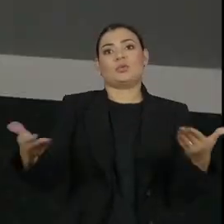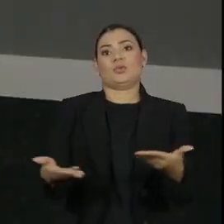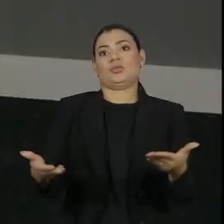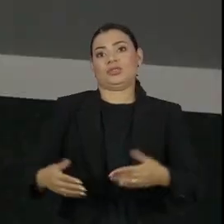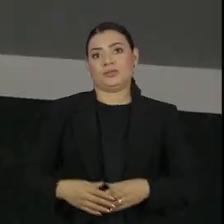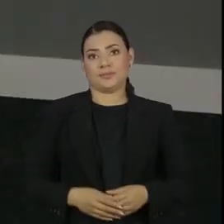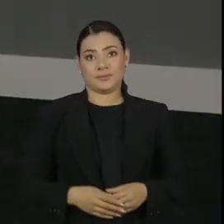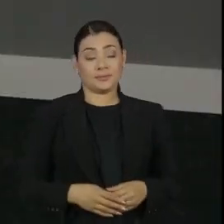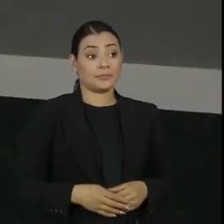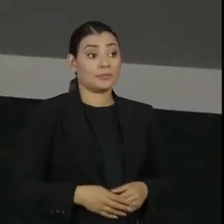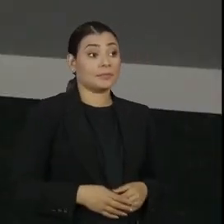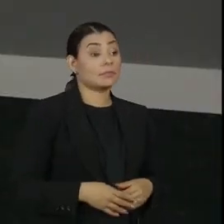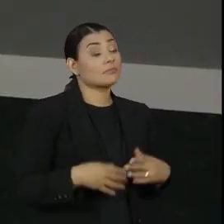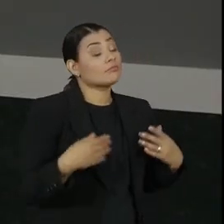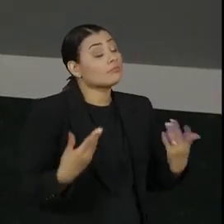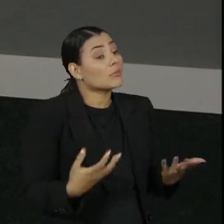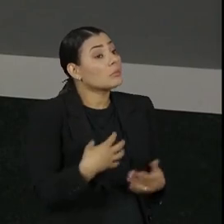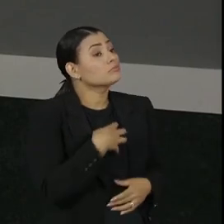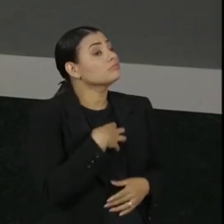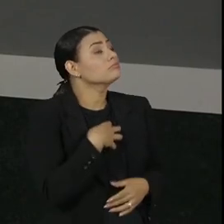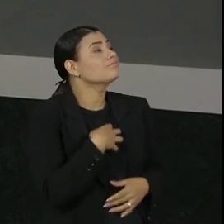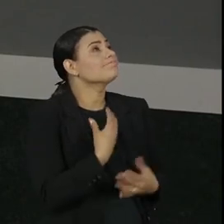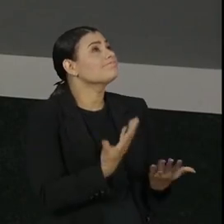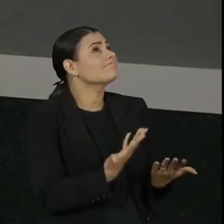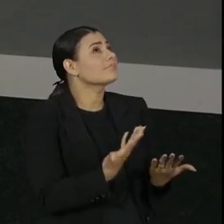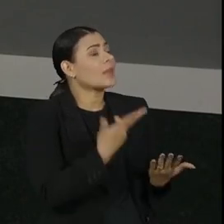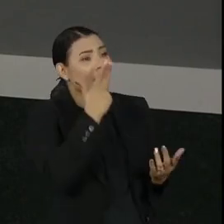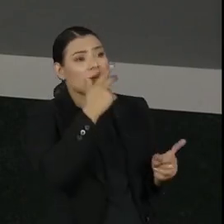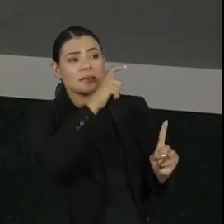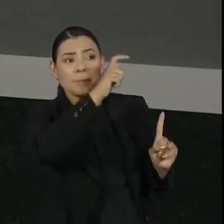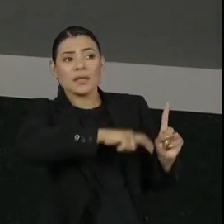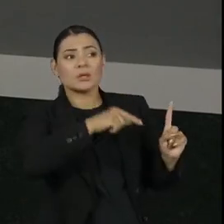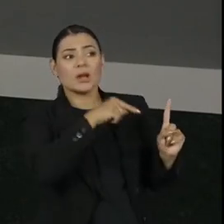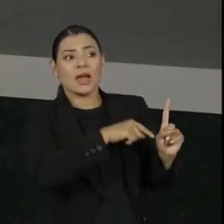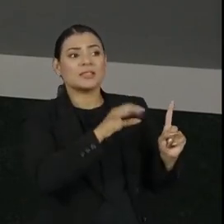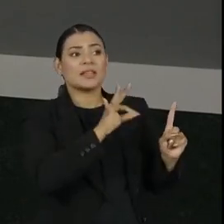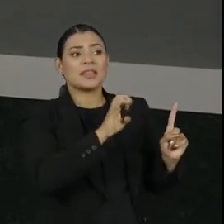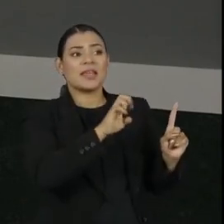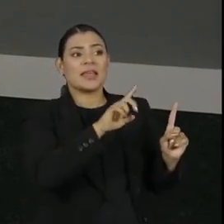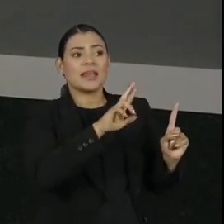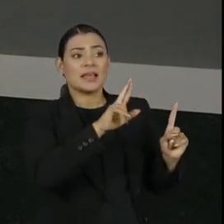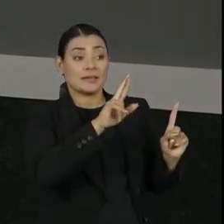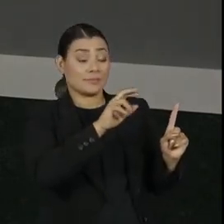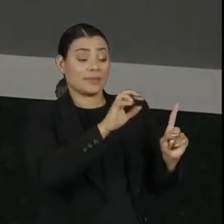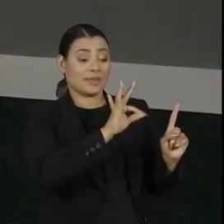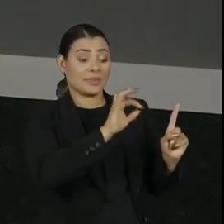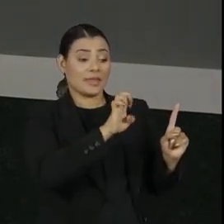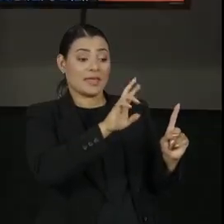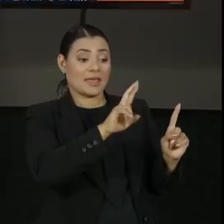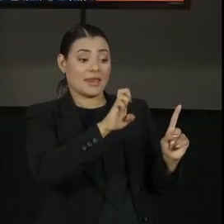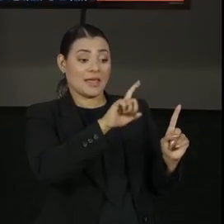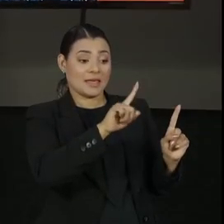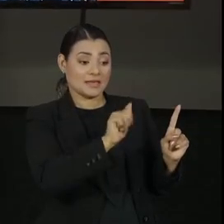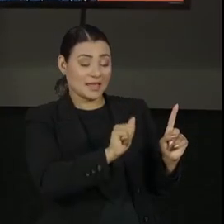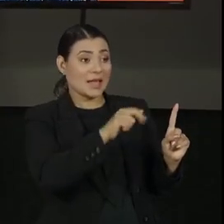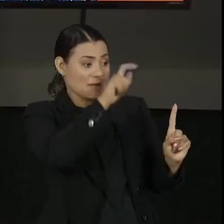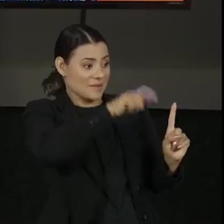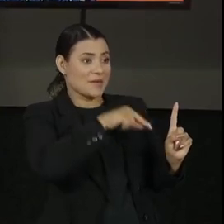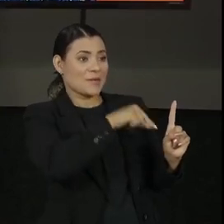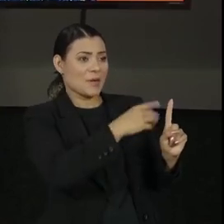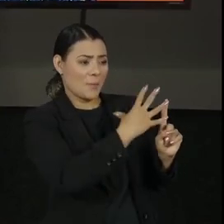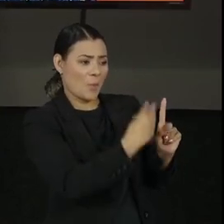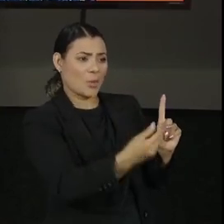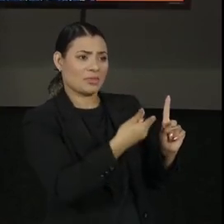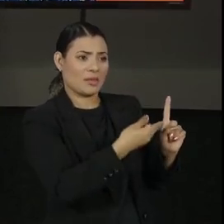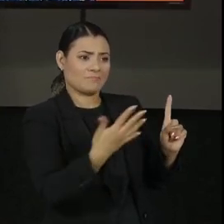vive. Nesse sentido, recuperar um personagem histórico como Teresa de Benguela é fundamental também, né? É fundamental. Acho que